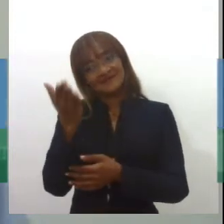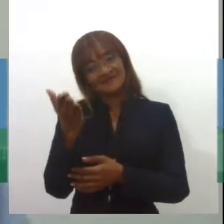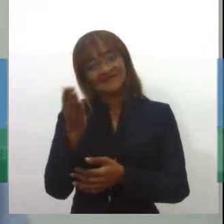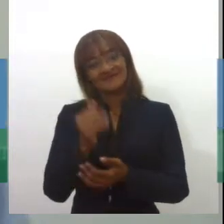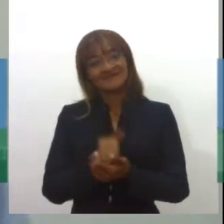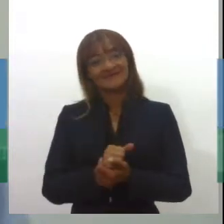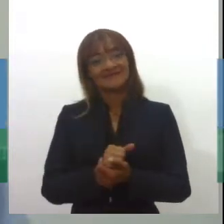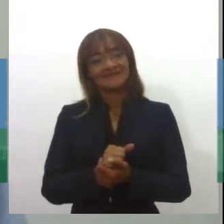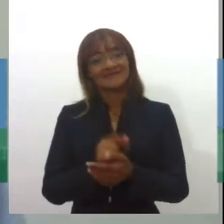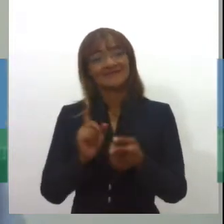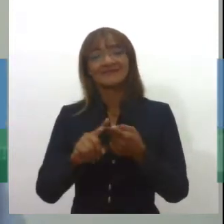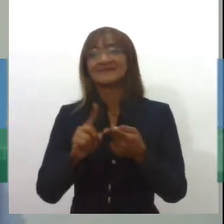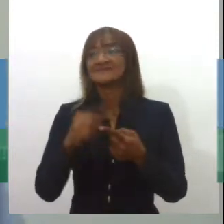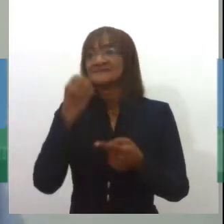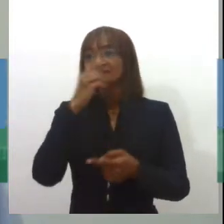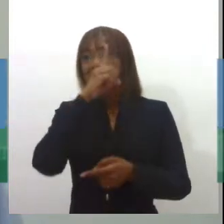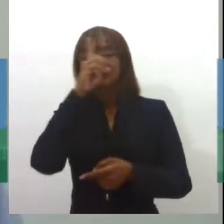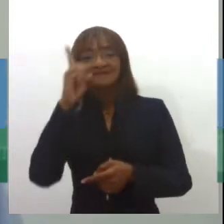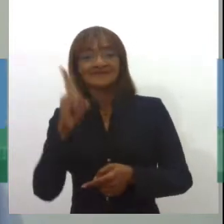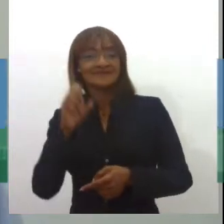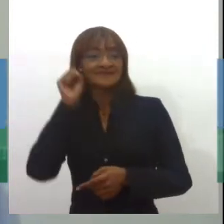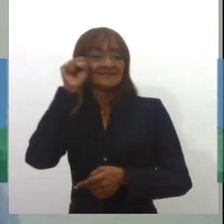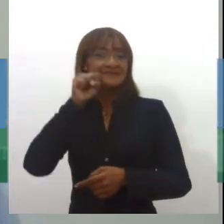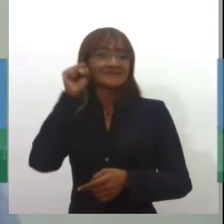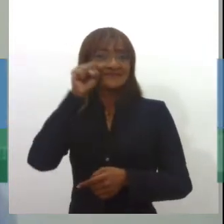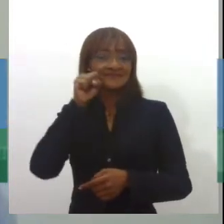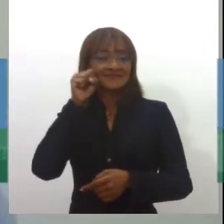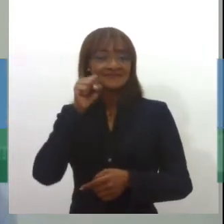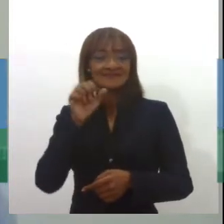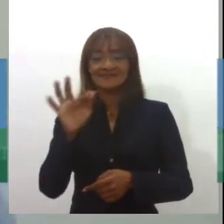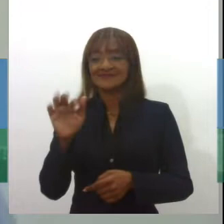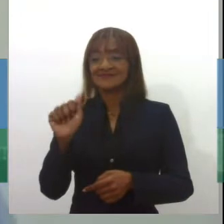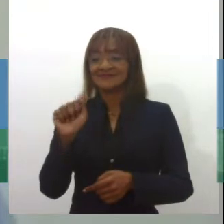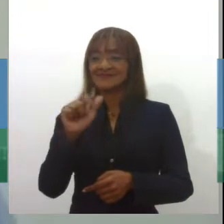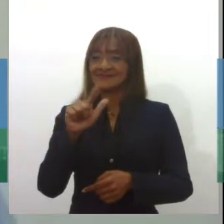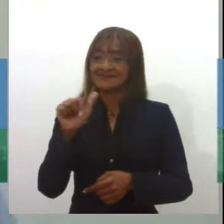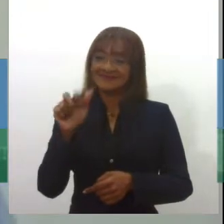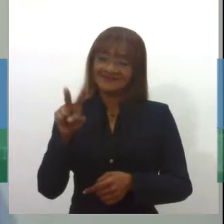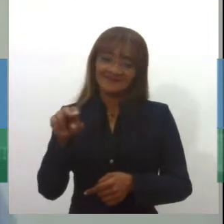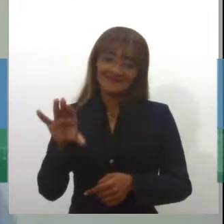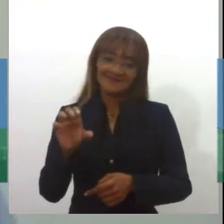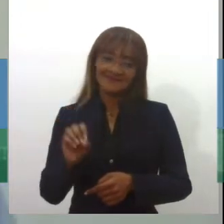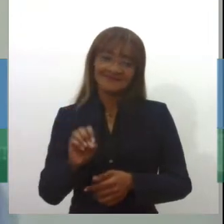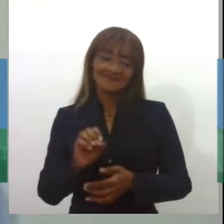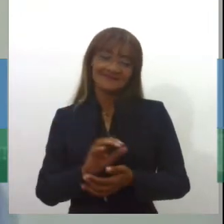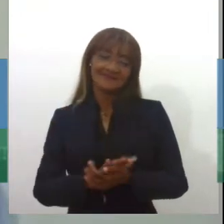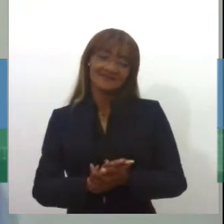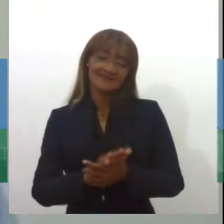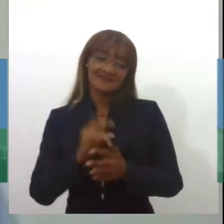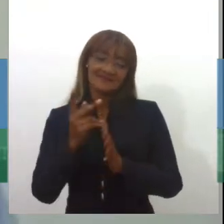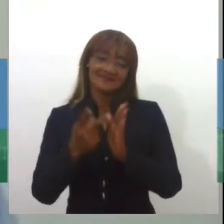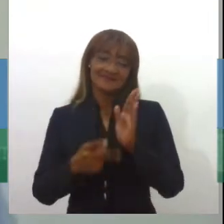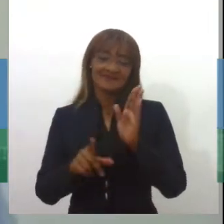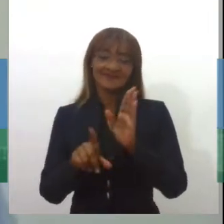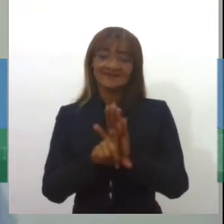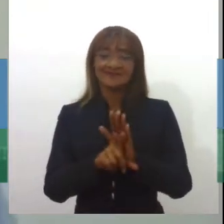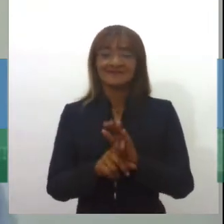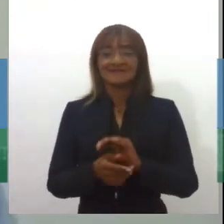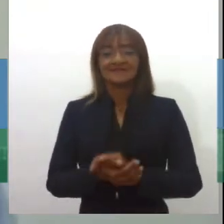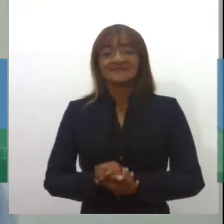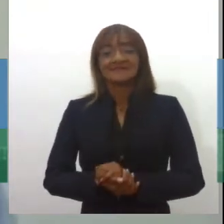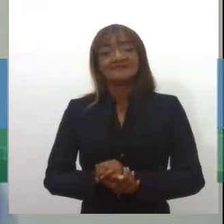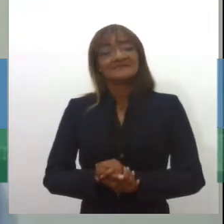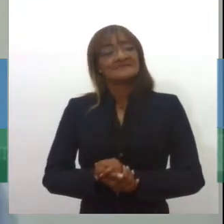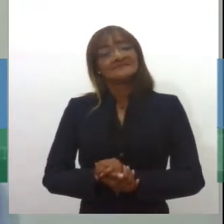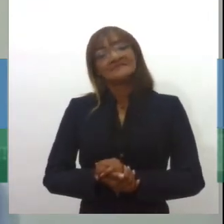dia. Um bom dia também ao senador Flávio Arnes, né, dizer da importância, né, desse projeto de lei para que a gente possa